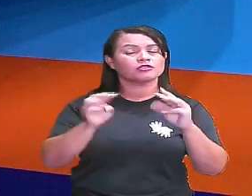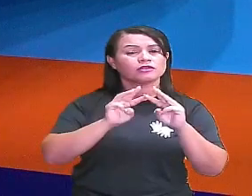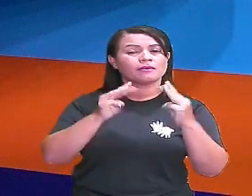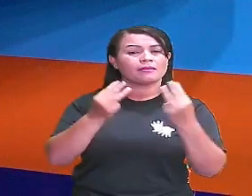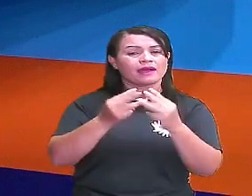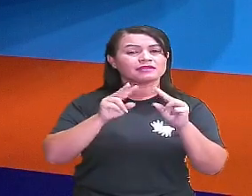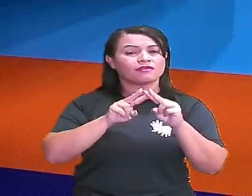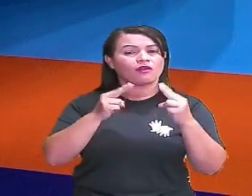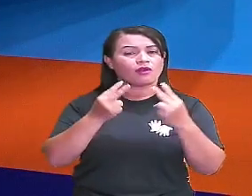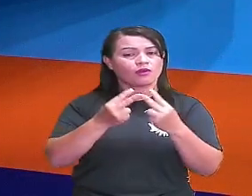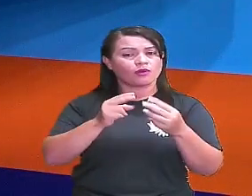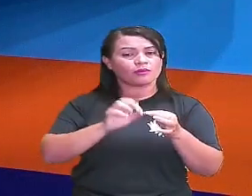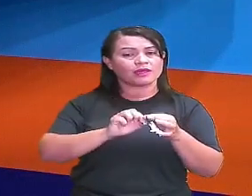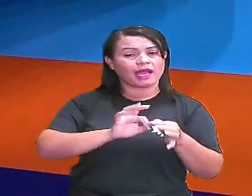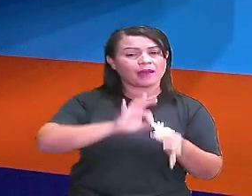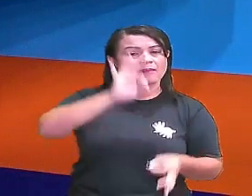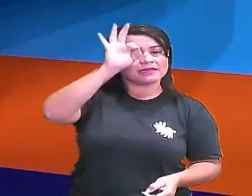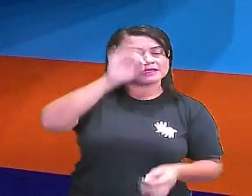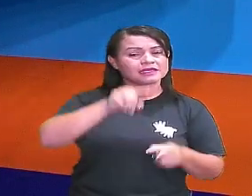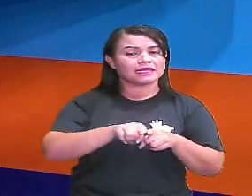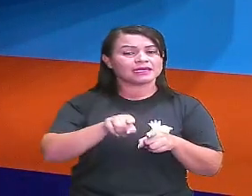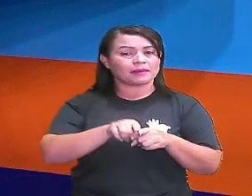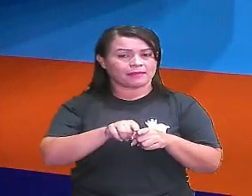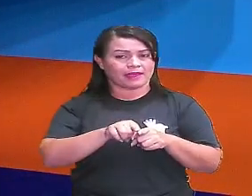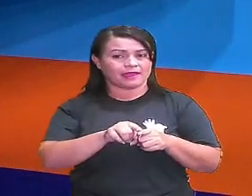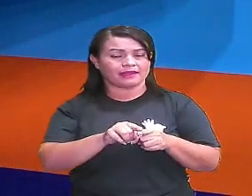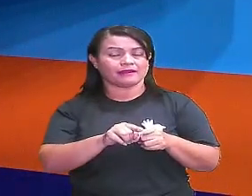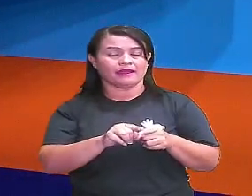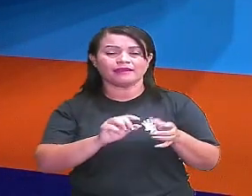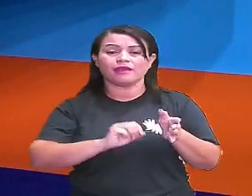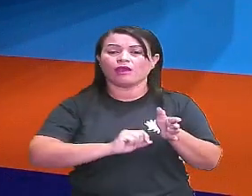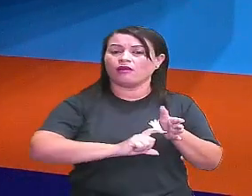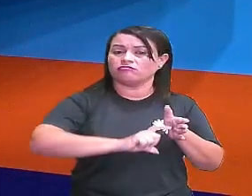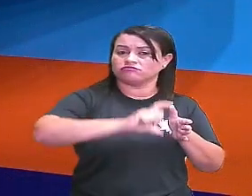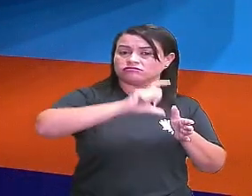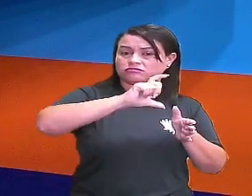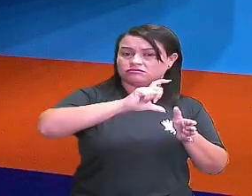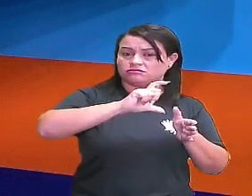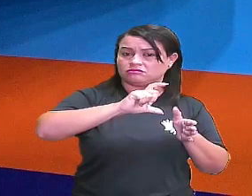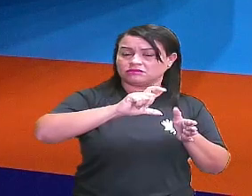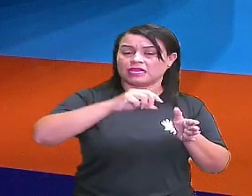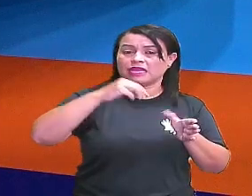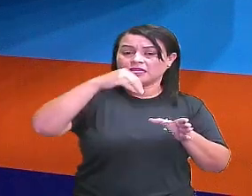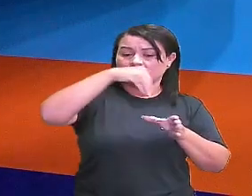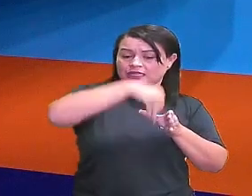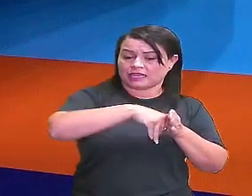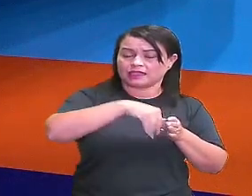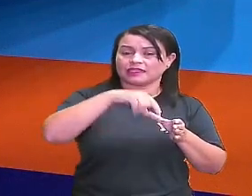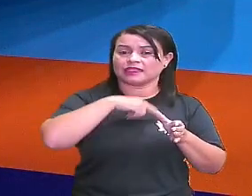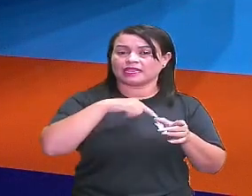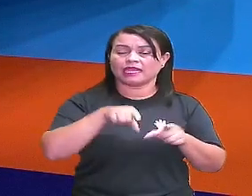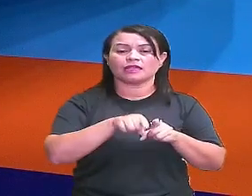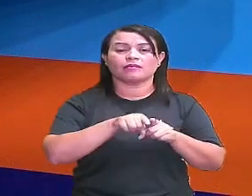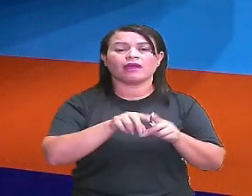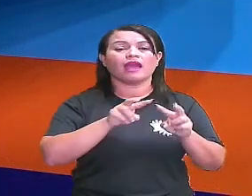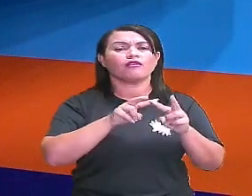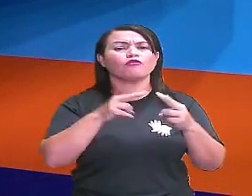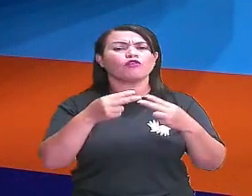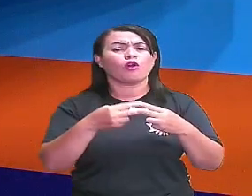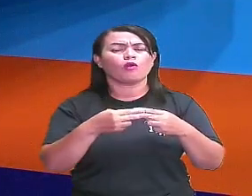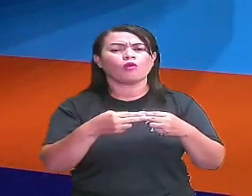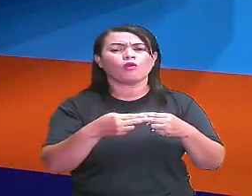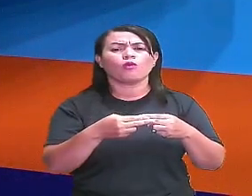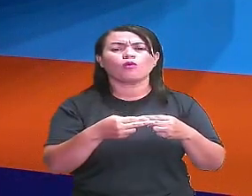volume e capacidade, em que capacidade é o volume interno do recipiente, volume é a quantidade de